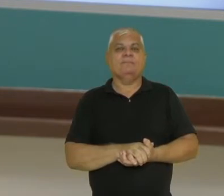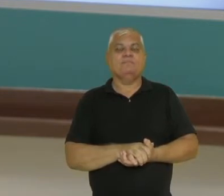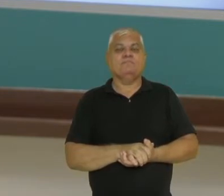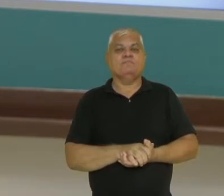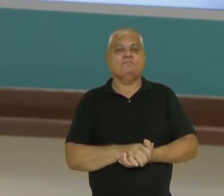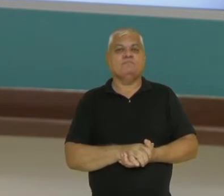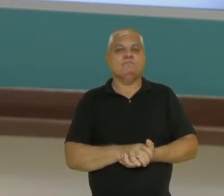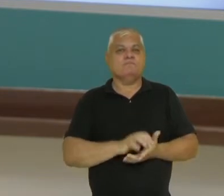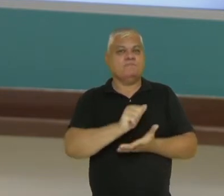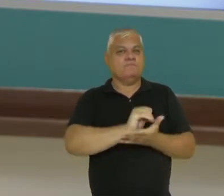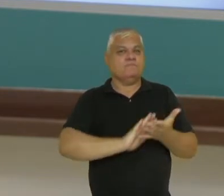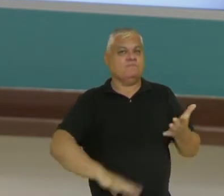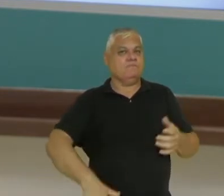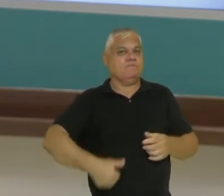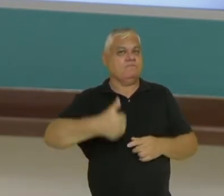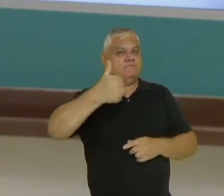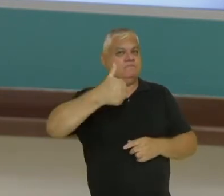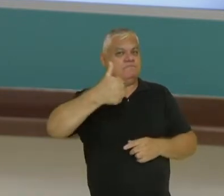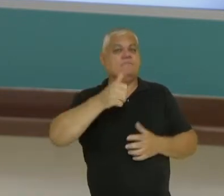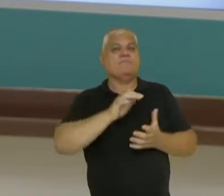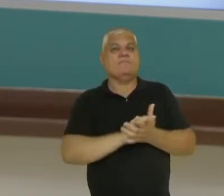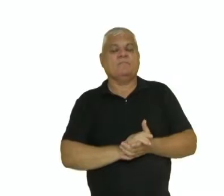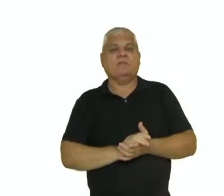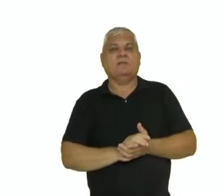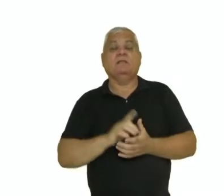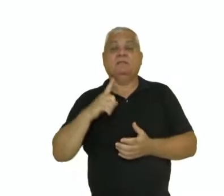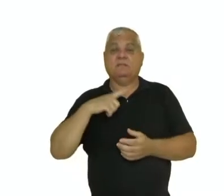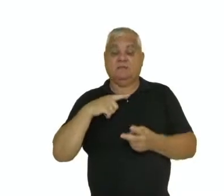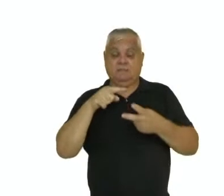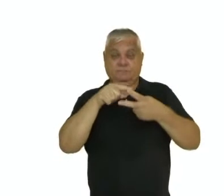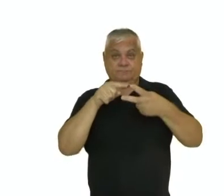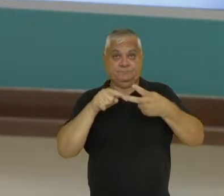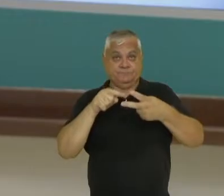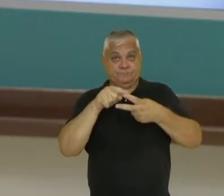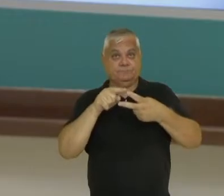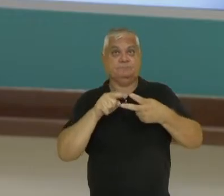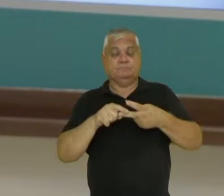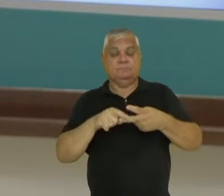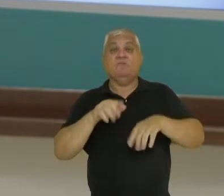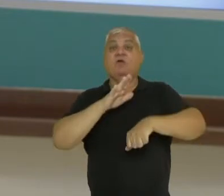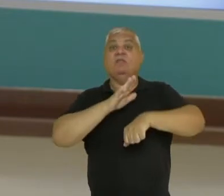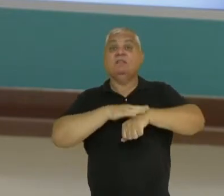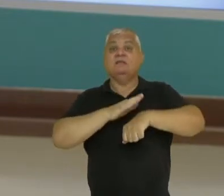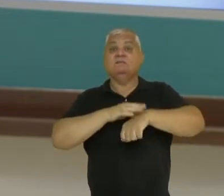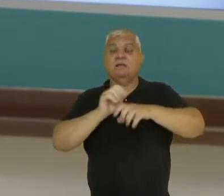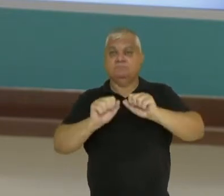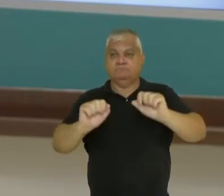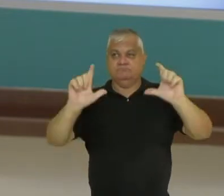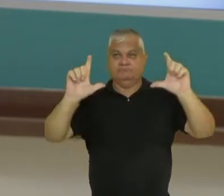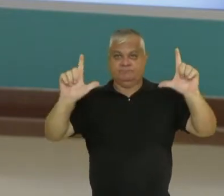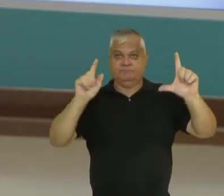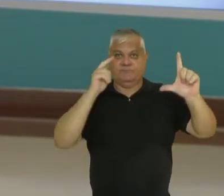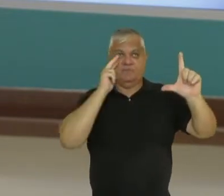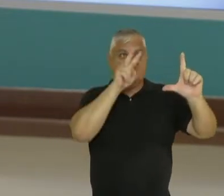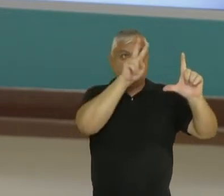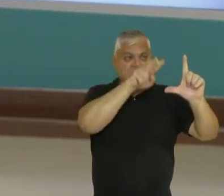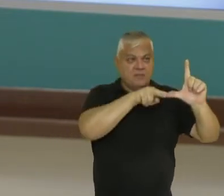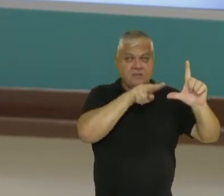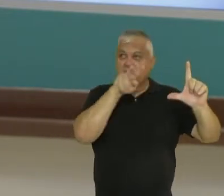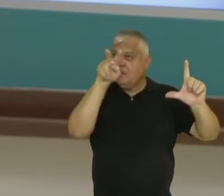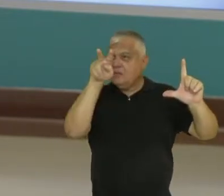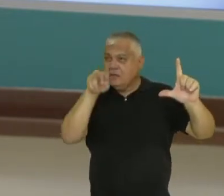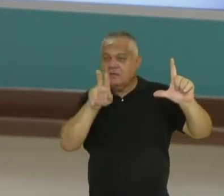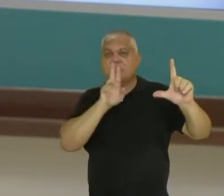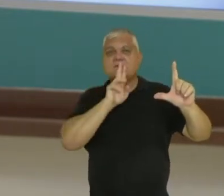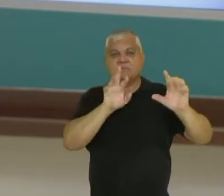Vamos fazer a atividade 1 agora? Essa atividade está dividida em duas partes e eu vou deixar um tempinho cada uma das telas para que você possa ler e